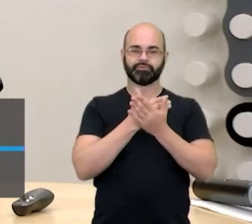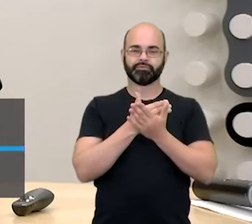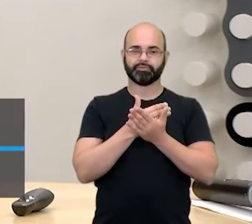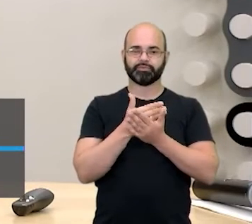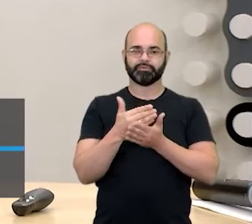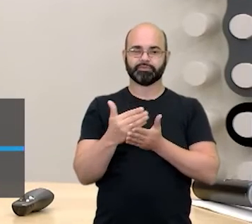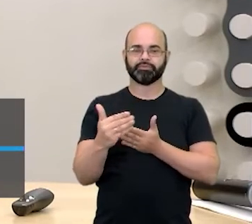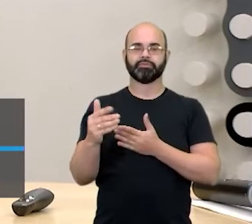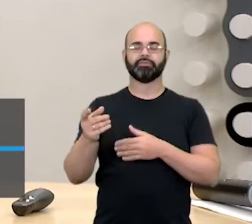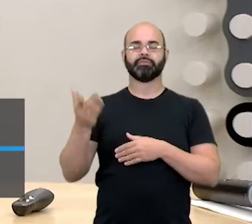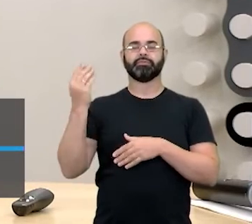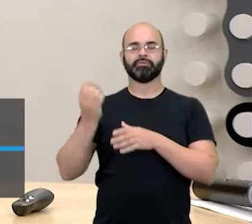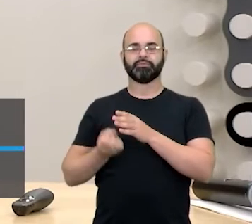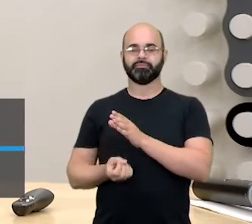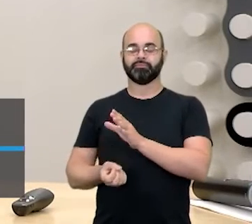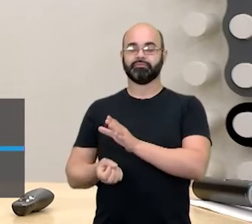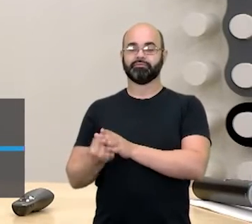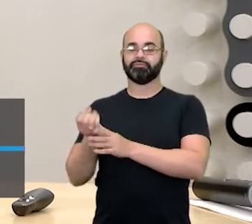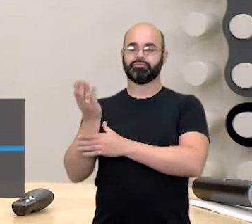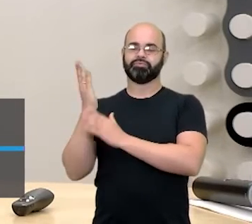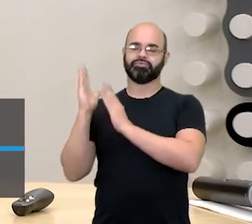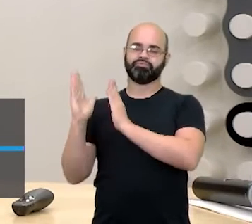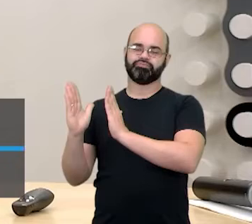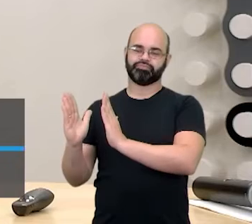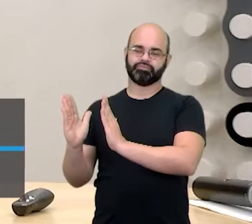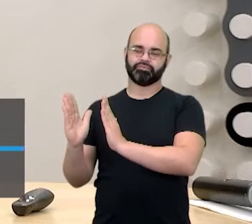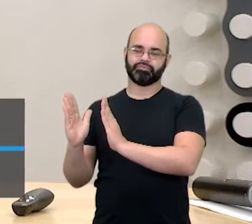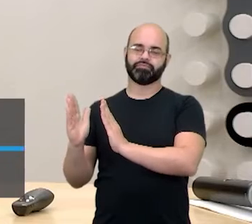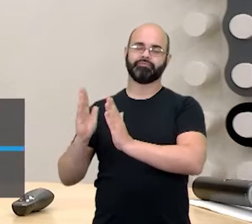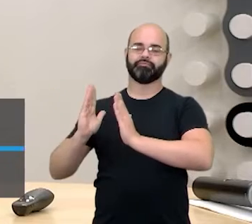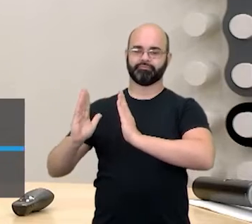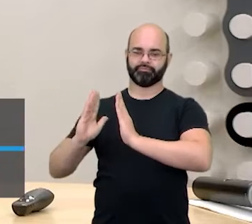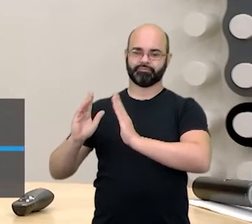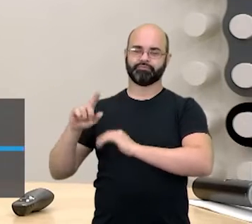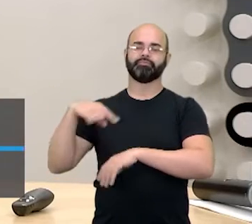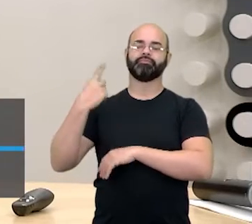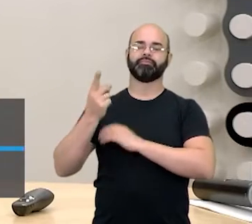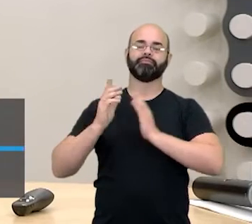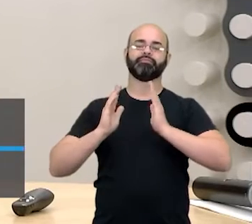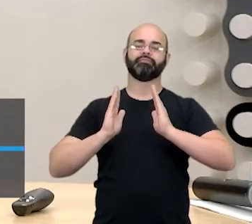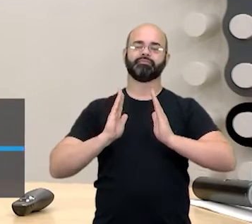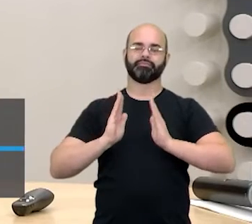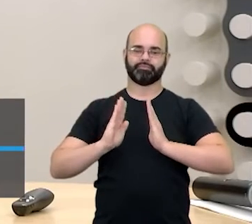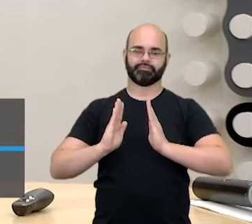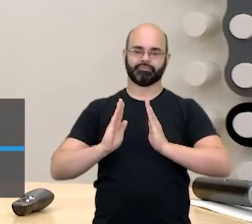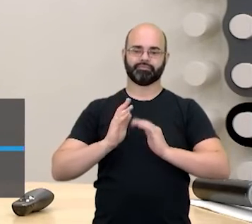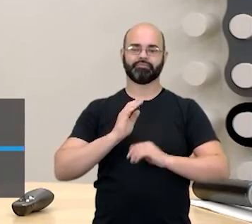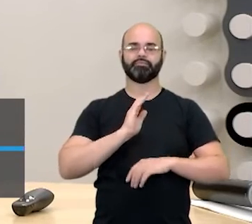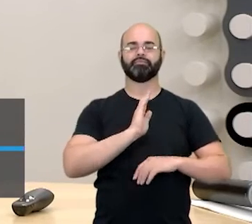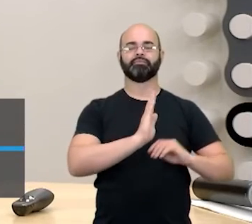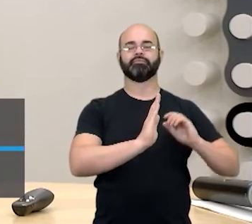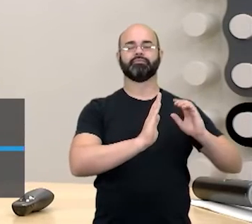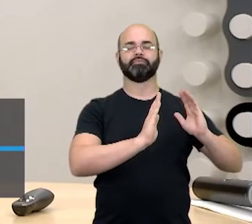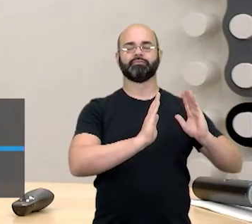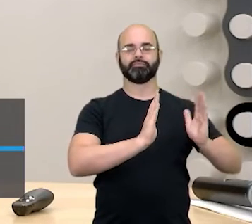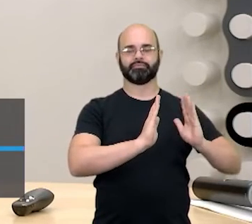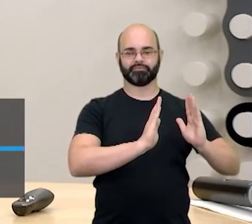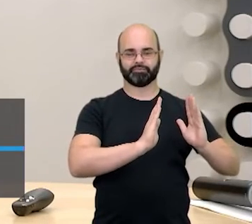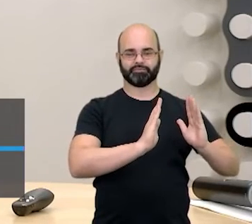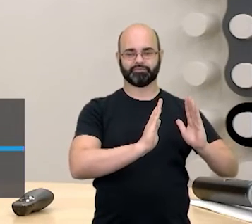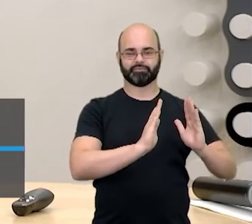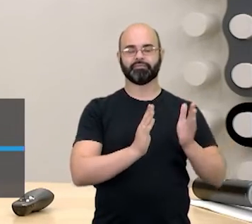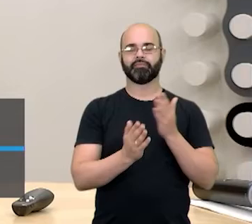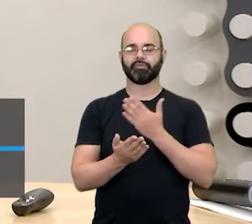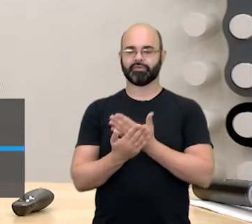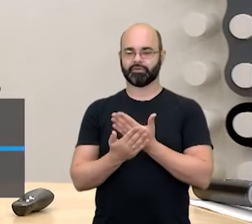éons, as eras, né? Todo o período. Então, para vocês terem aí um entendimento aí de como se a gente estuda, né, essa questão aí